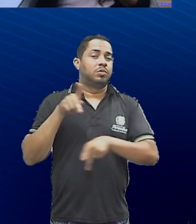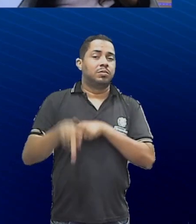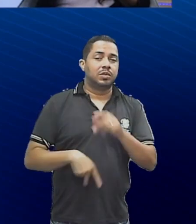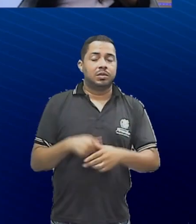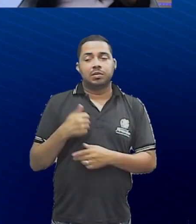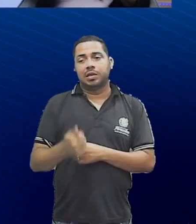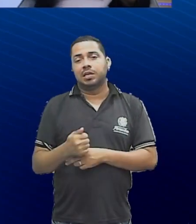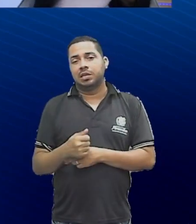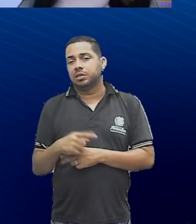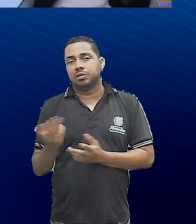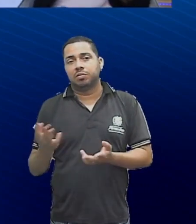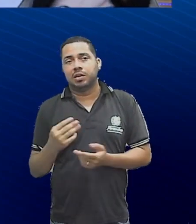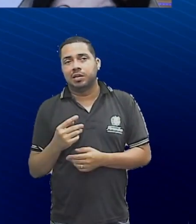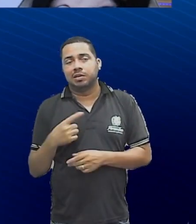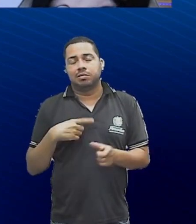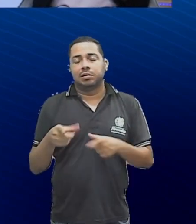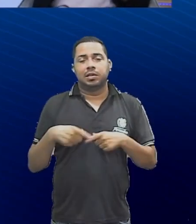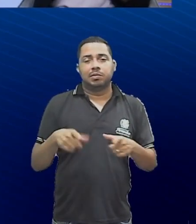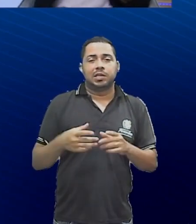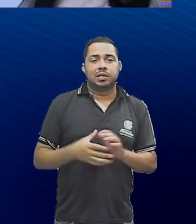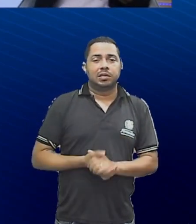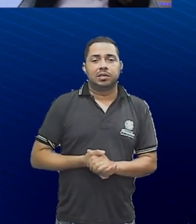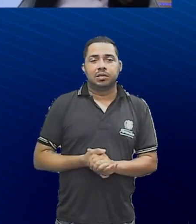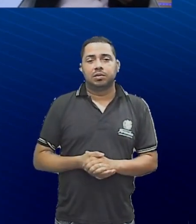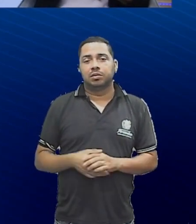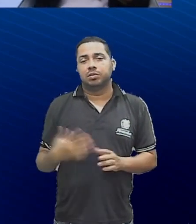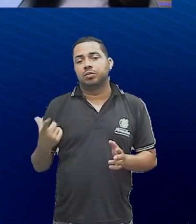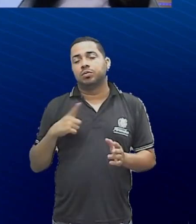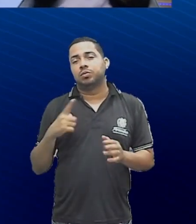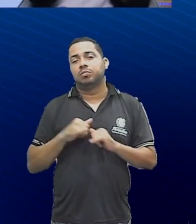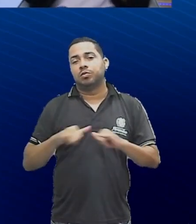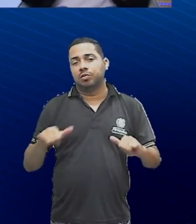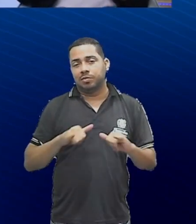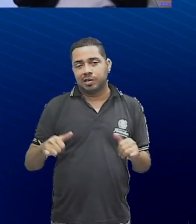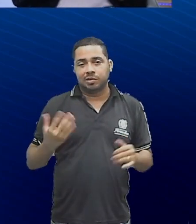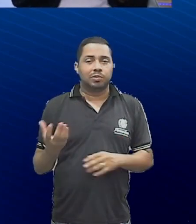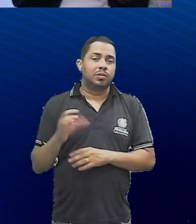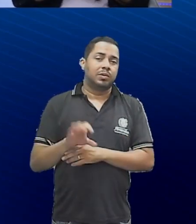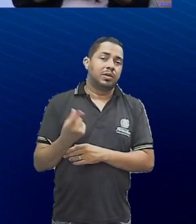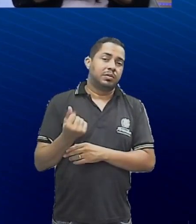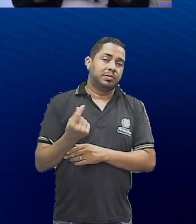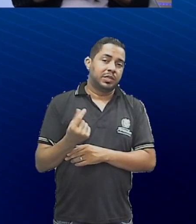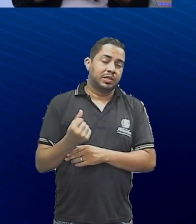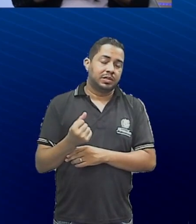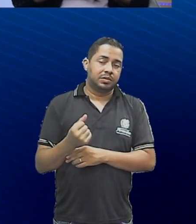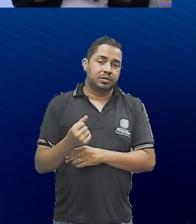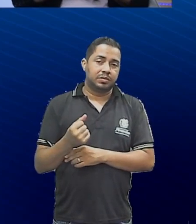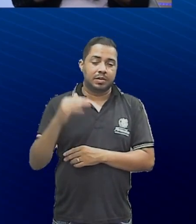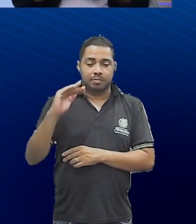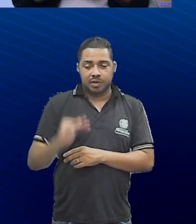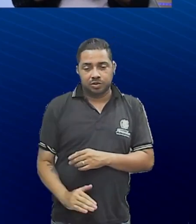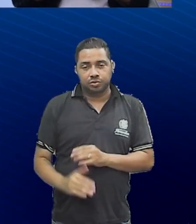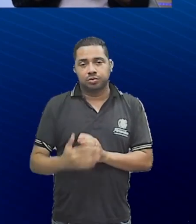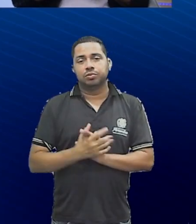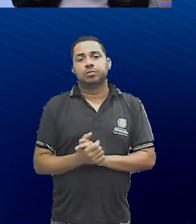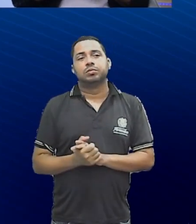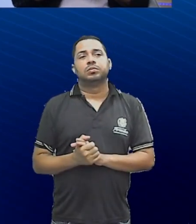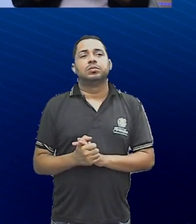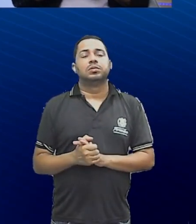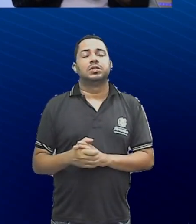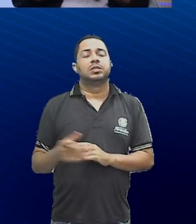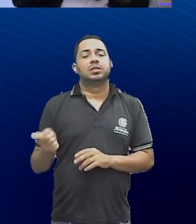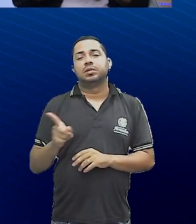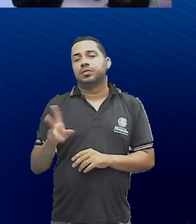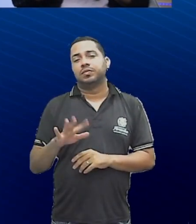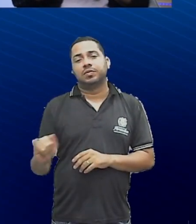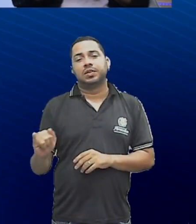Não adianta eu querer trabalhar com o público A e colocar um preço mais abaixo, que não